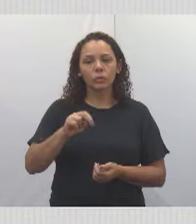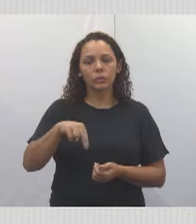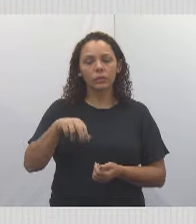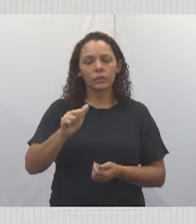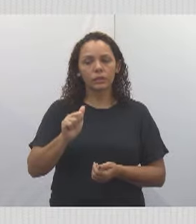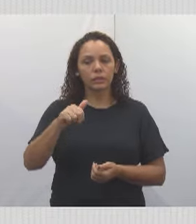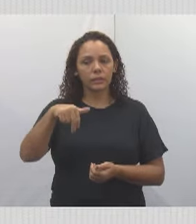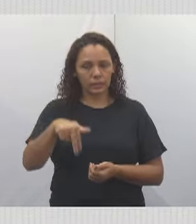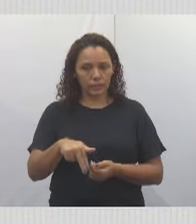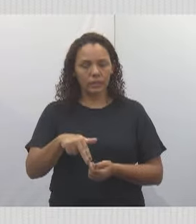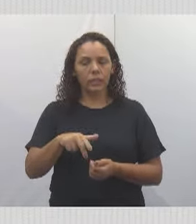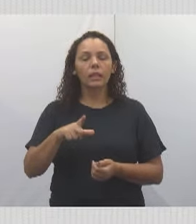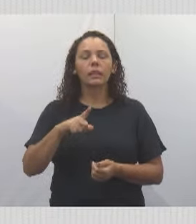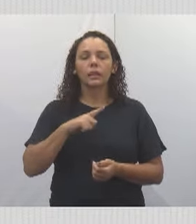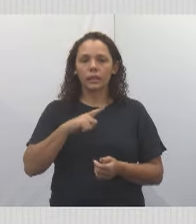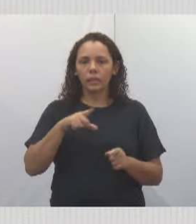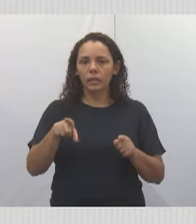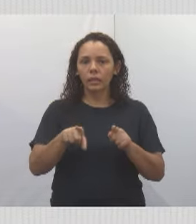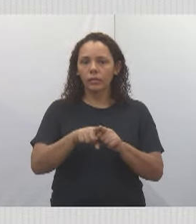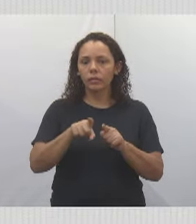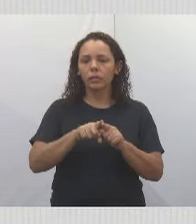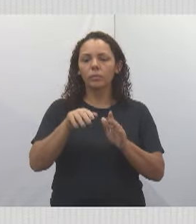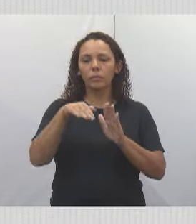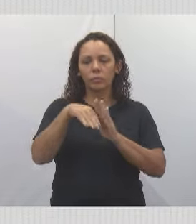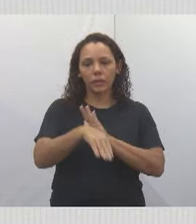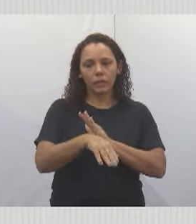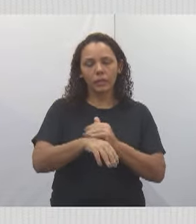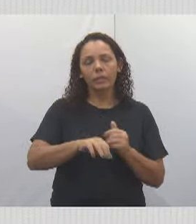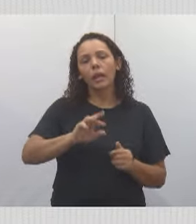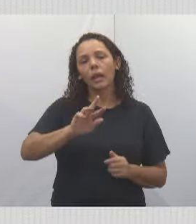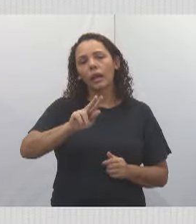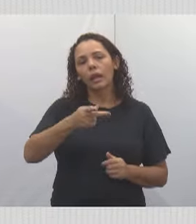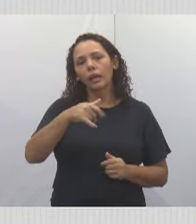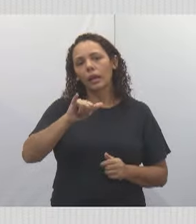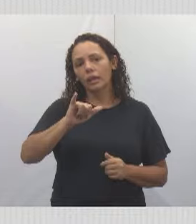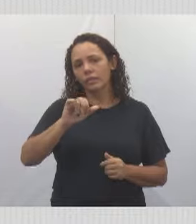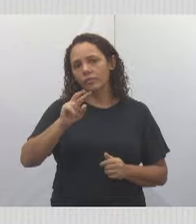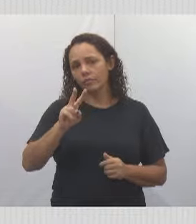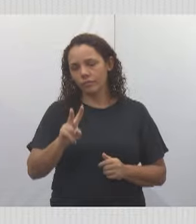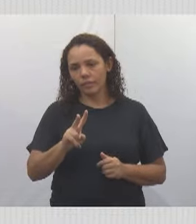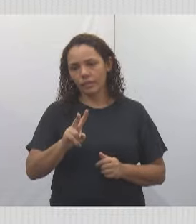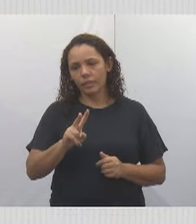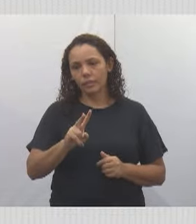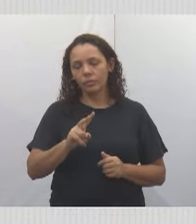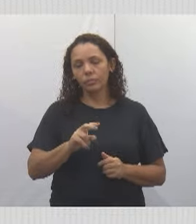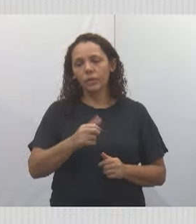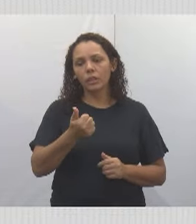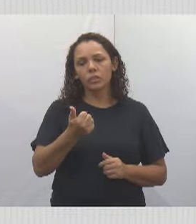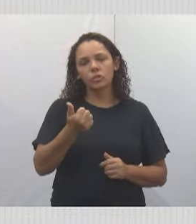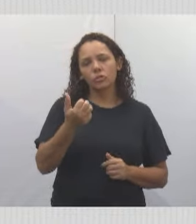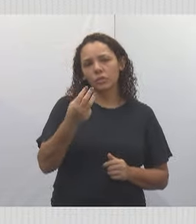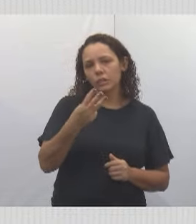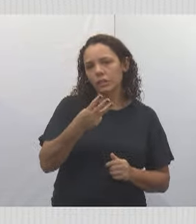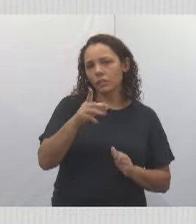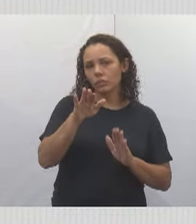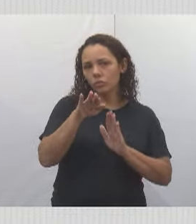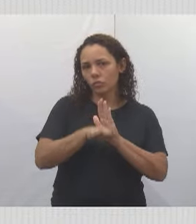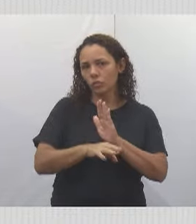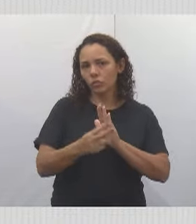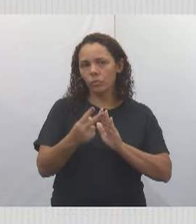uma queda na notificação de HIV comparado 2023 com 2024, de 13 para 2, e também